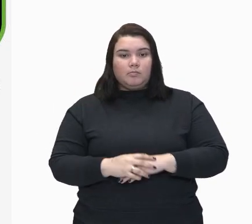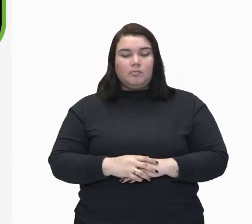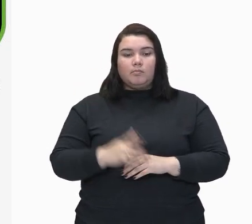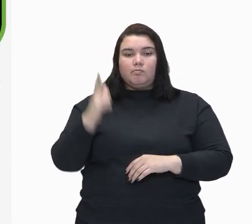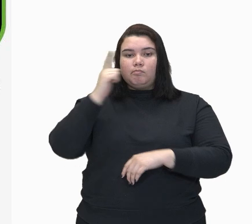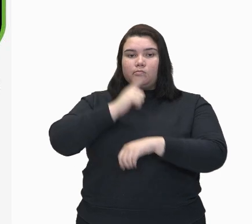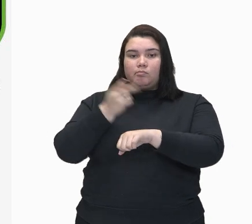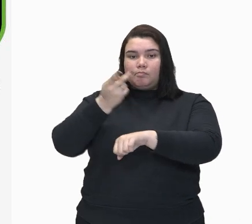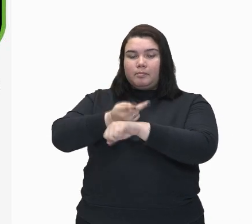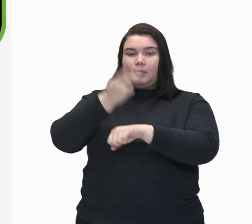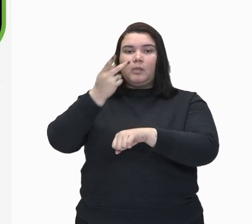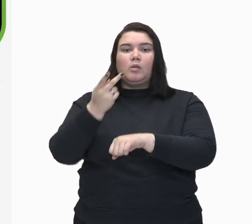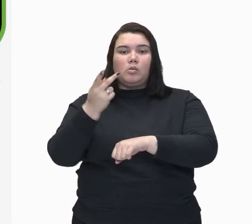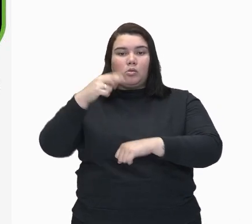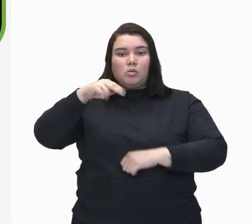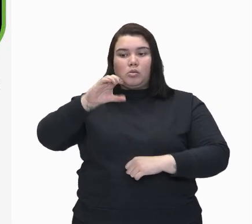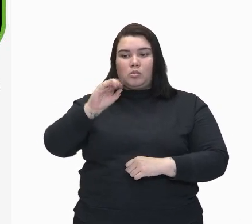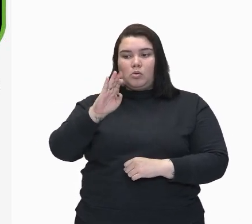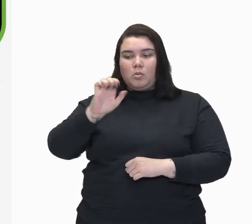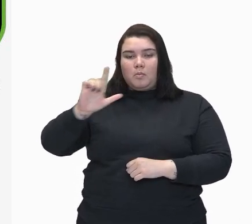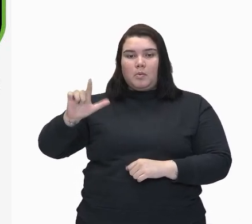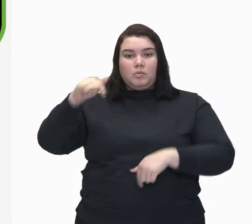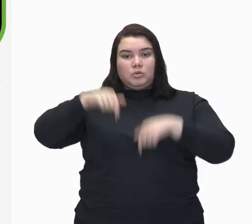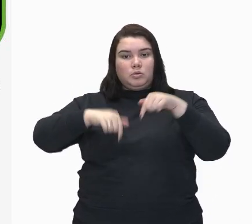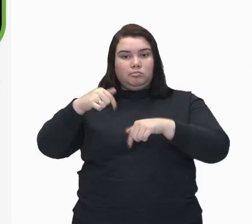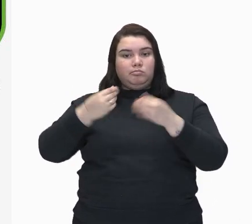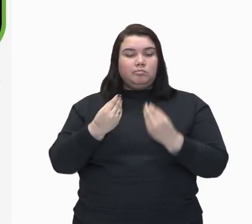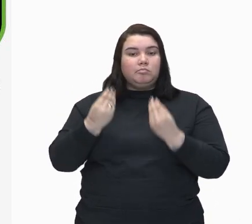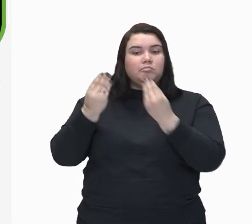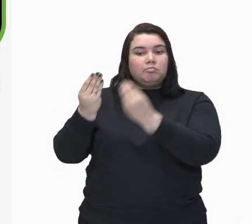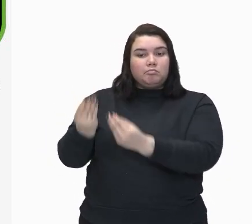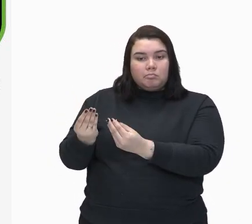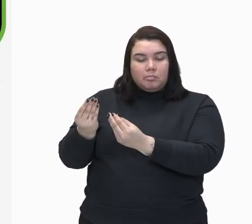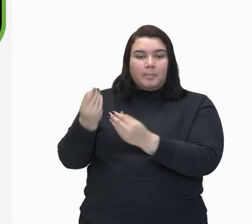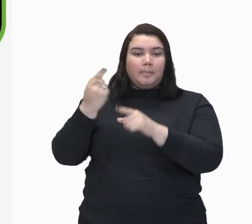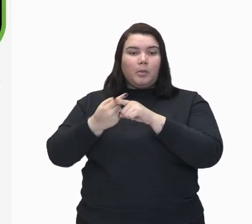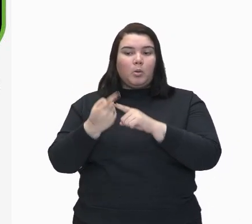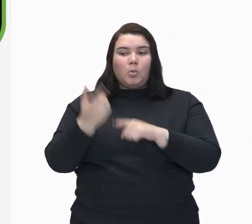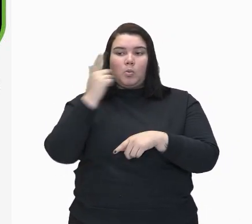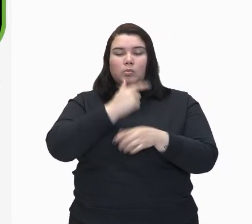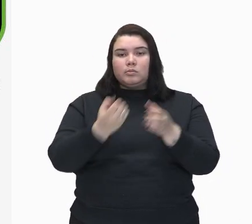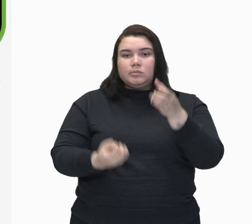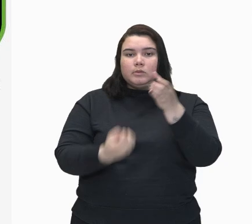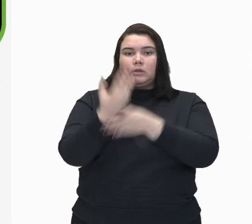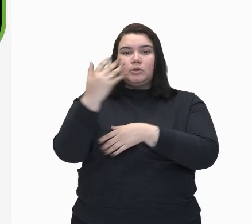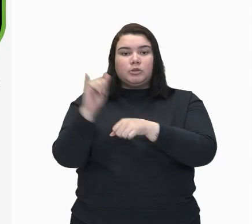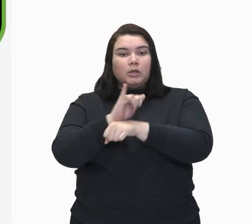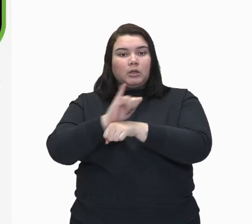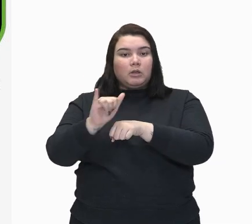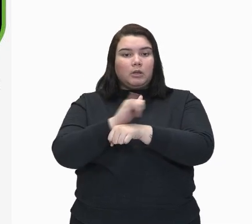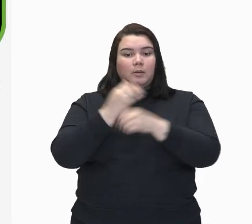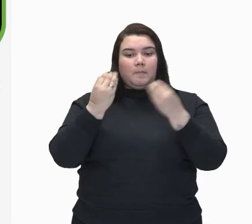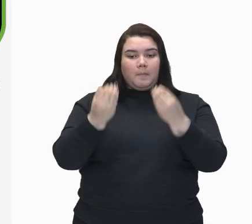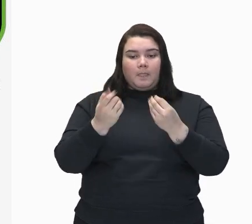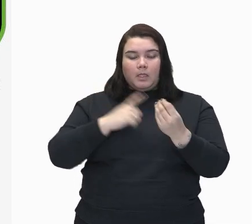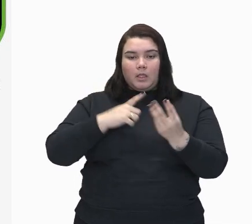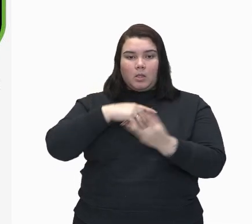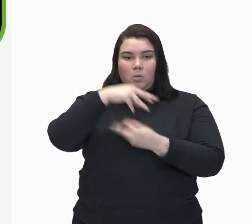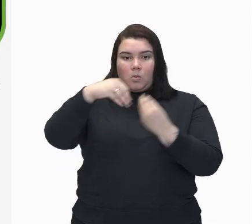com o Nobel de Química, porque eles conseguiram desenvolver métodos para obter os